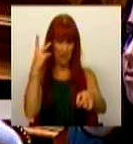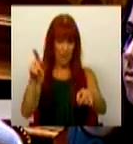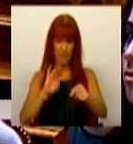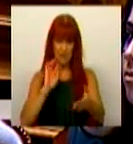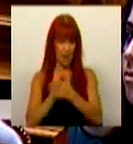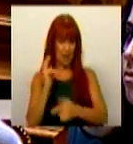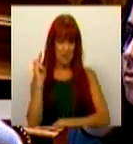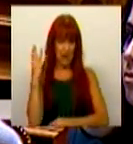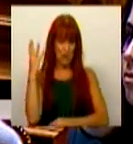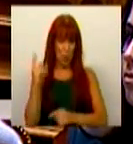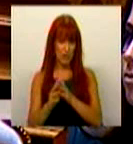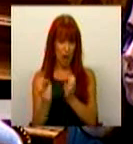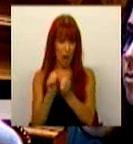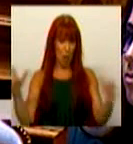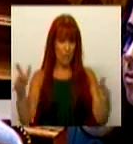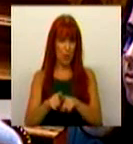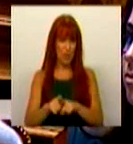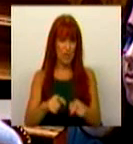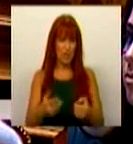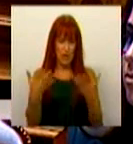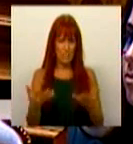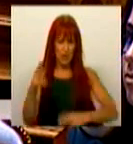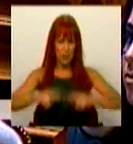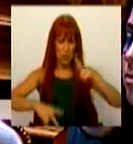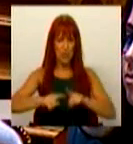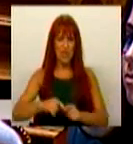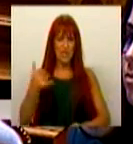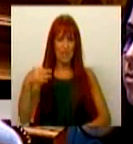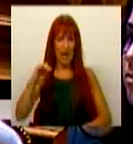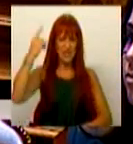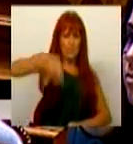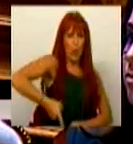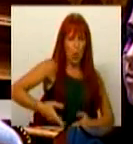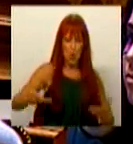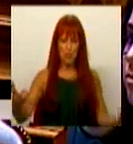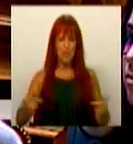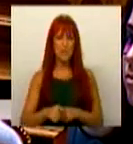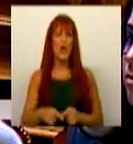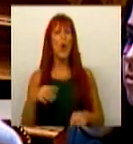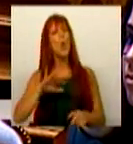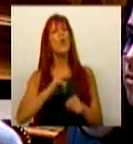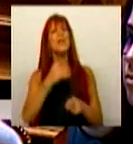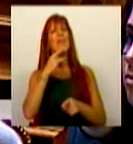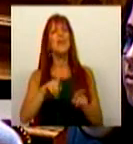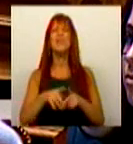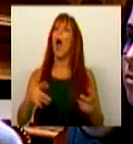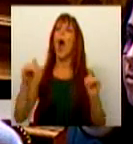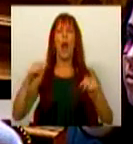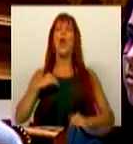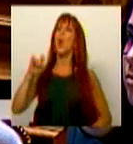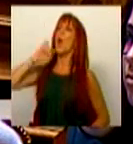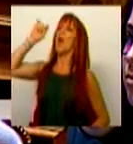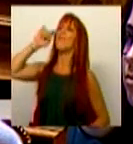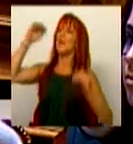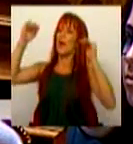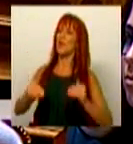últimos 4 anos a um aumento sem precedentes da carga fiscal imposta pelo Partido Socialista, e hoje dizem ser o garante da redução da carga